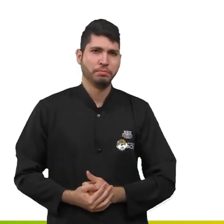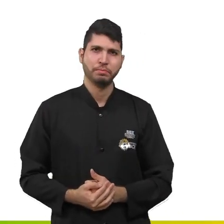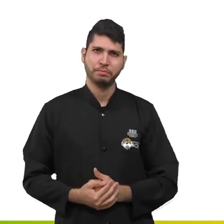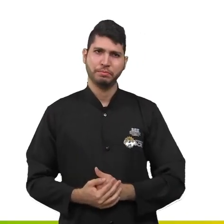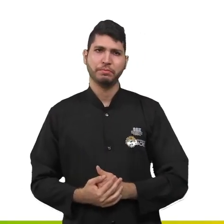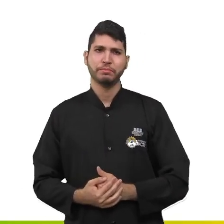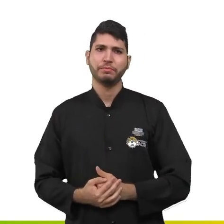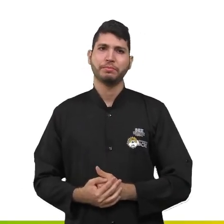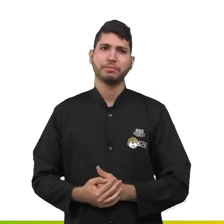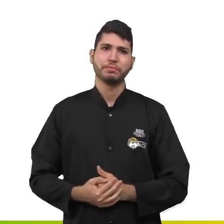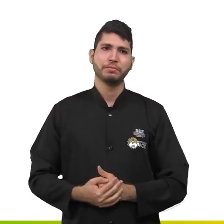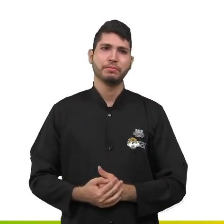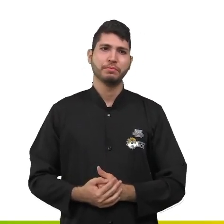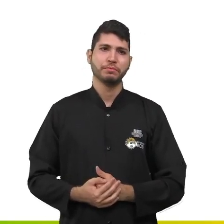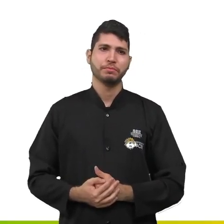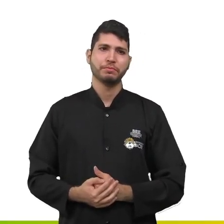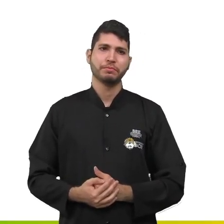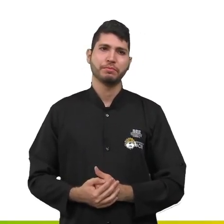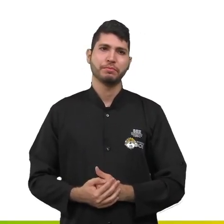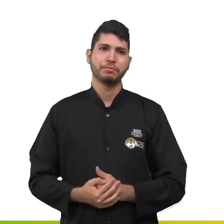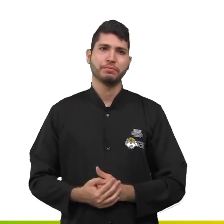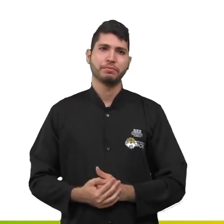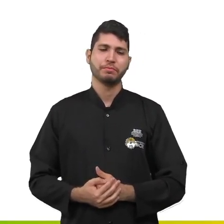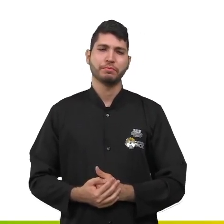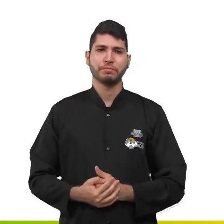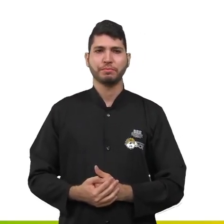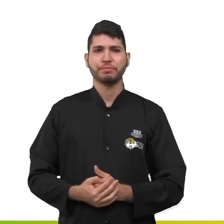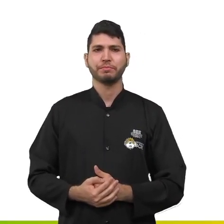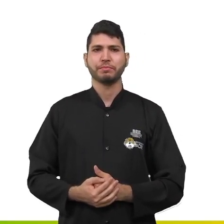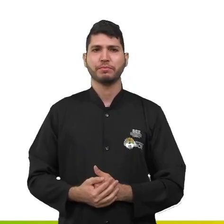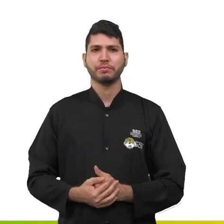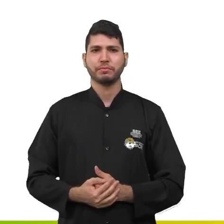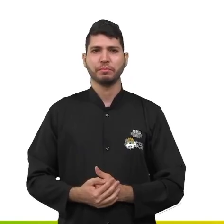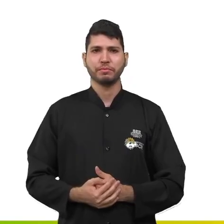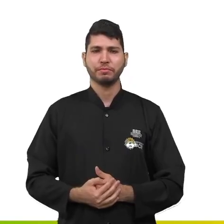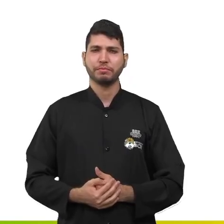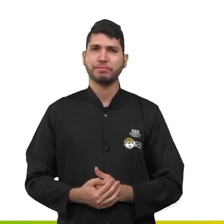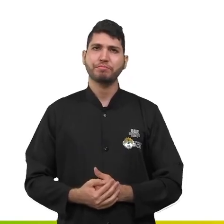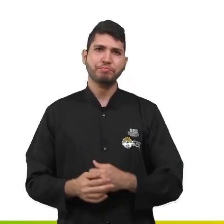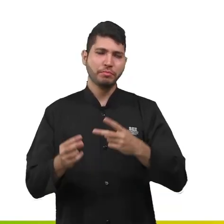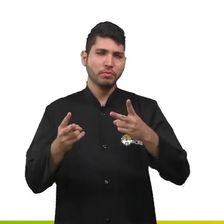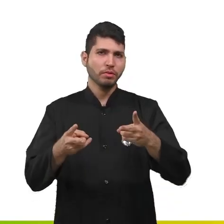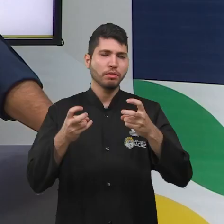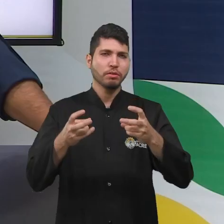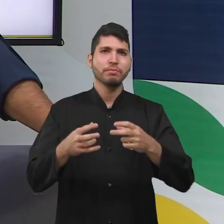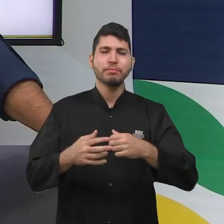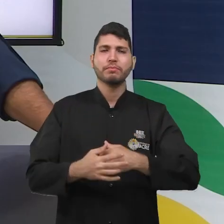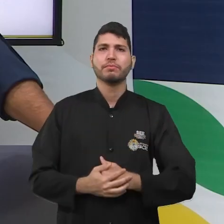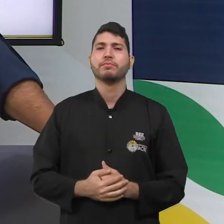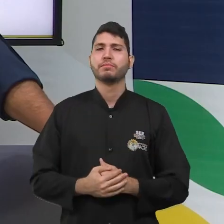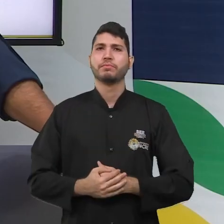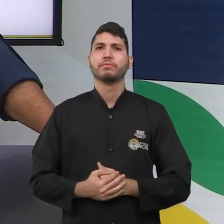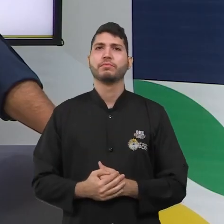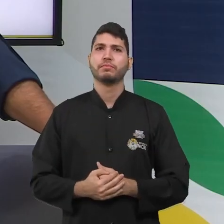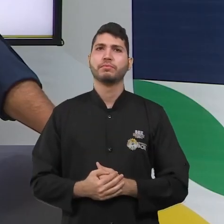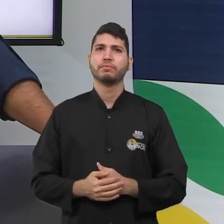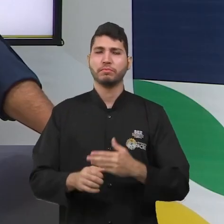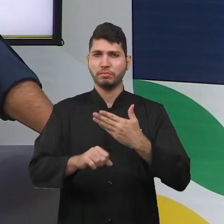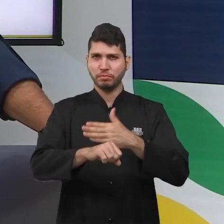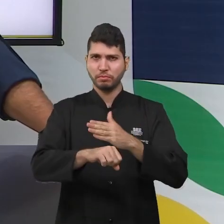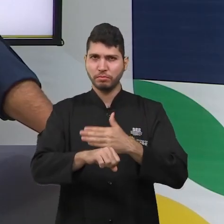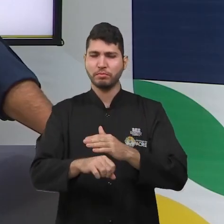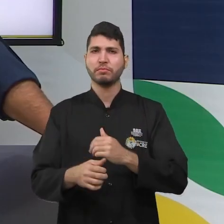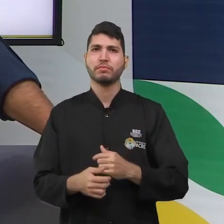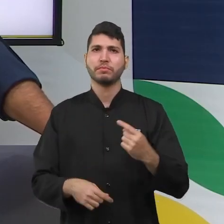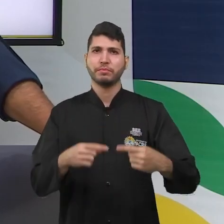geral. Integração. Então, veja, a partir do momento que a gente adota práticas de